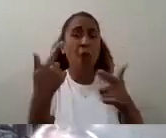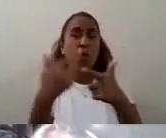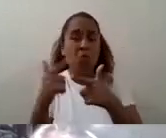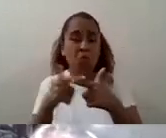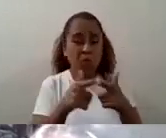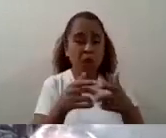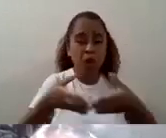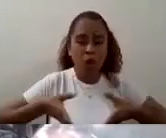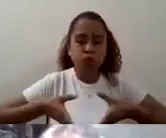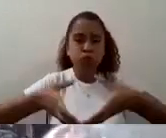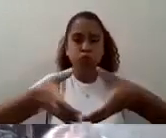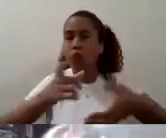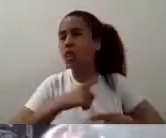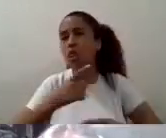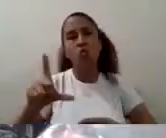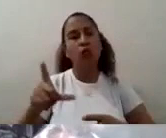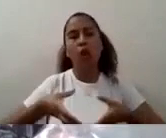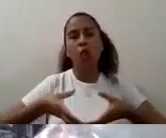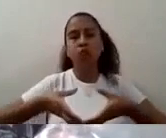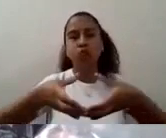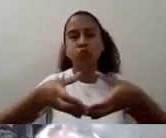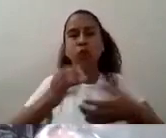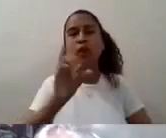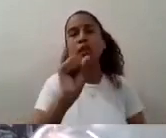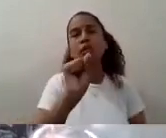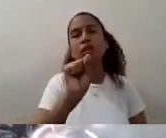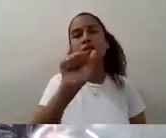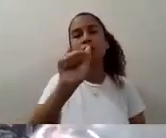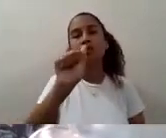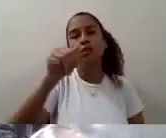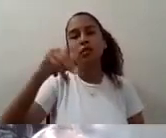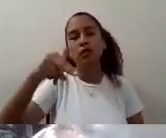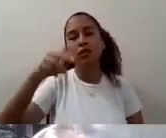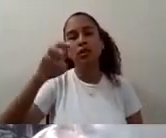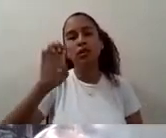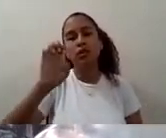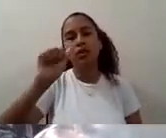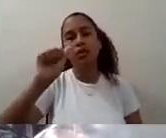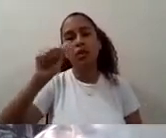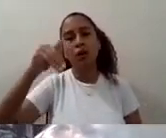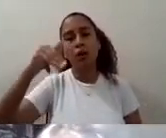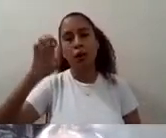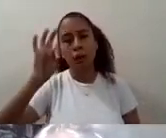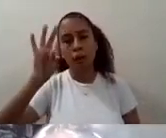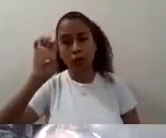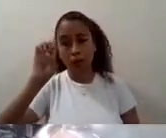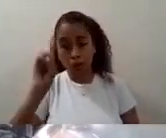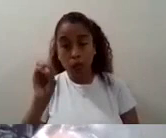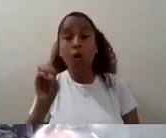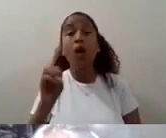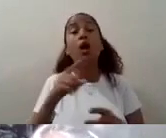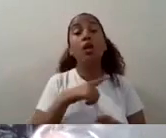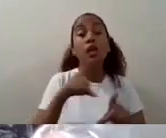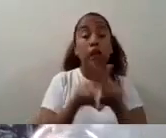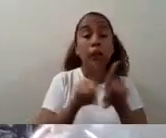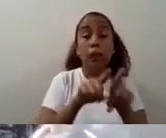essa campanha que tanto saneamento básico quanto o acesso à água potável de qualidade são direitos